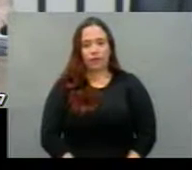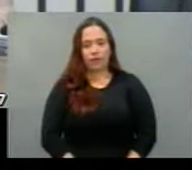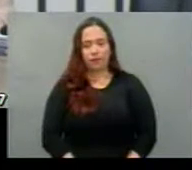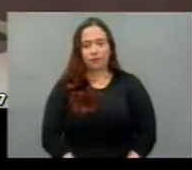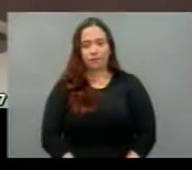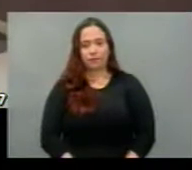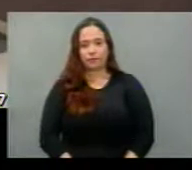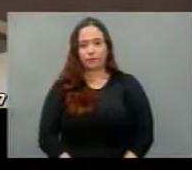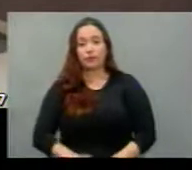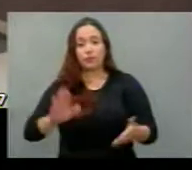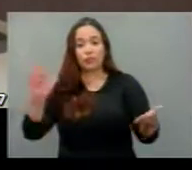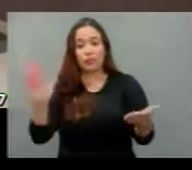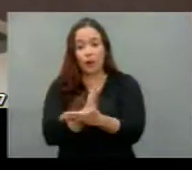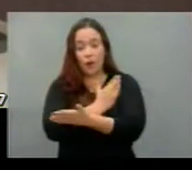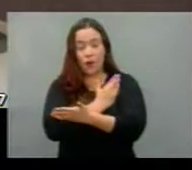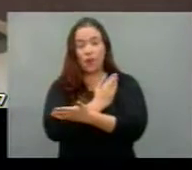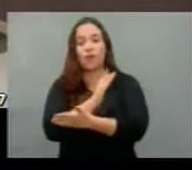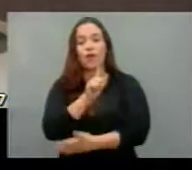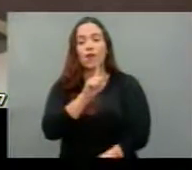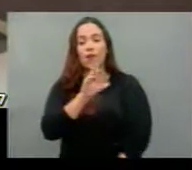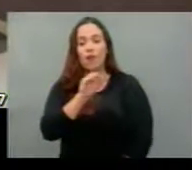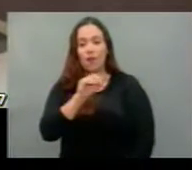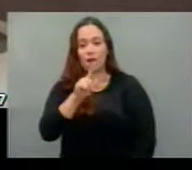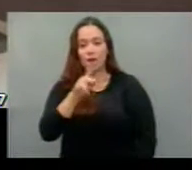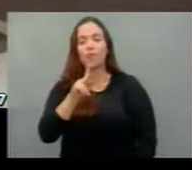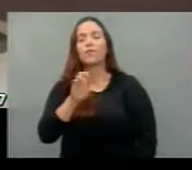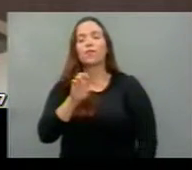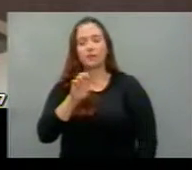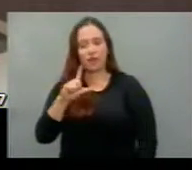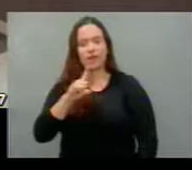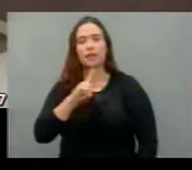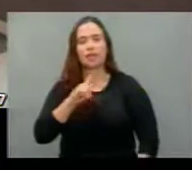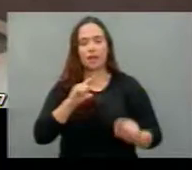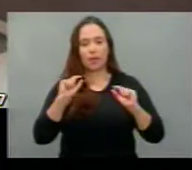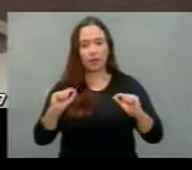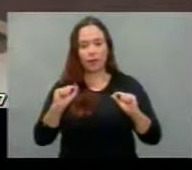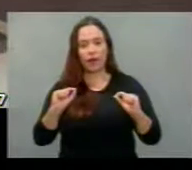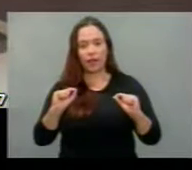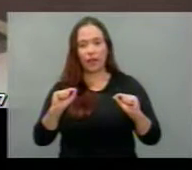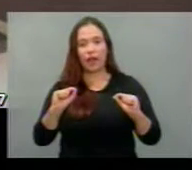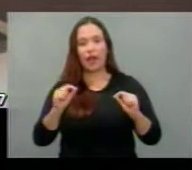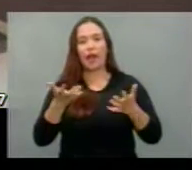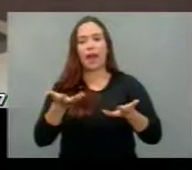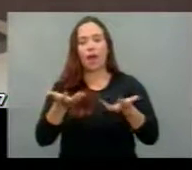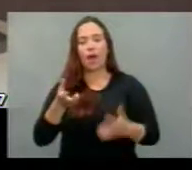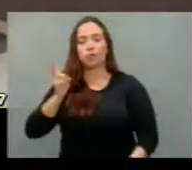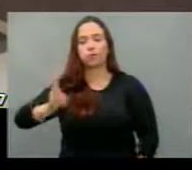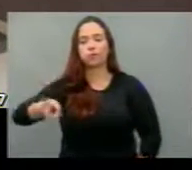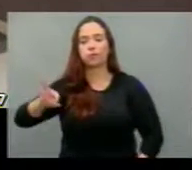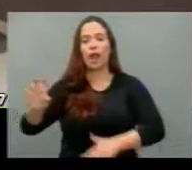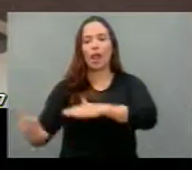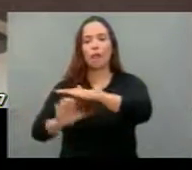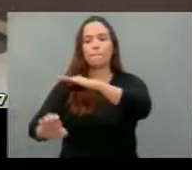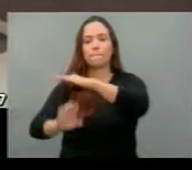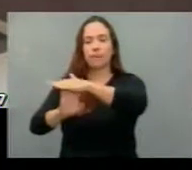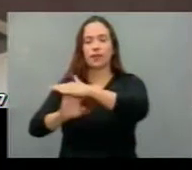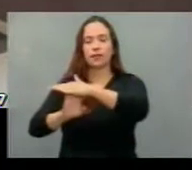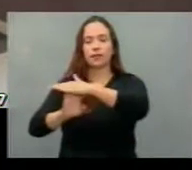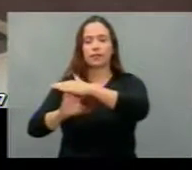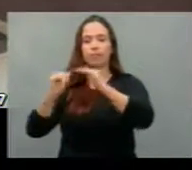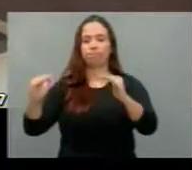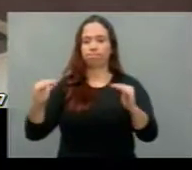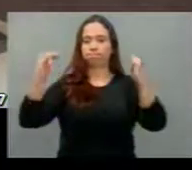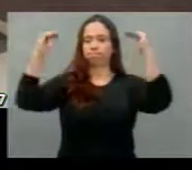O golpe veio para tentar, sobretudo, manter os interesses de uma elite que